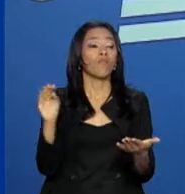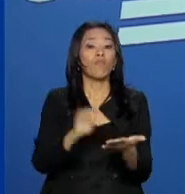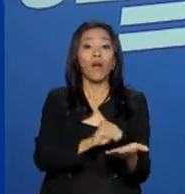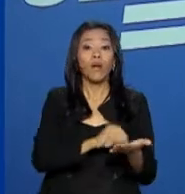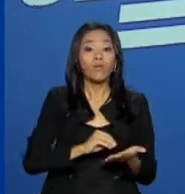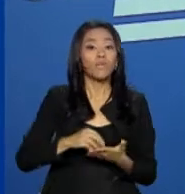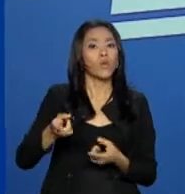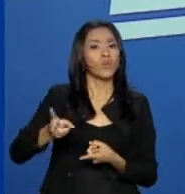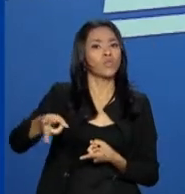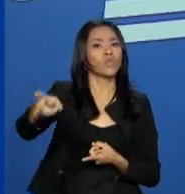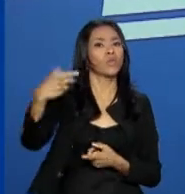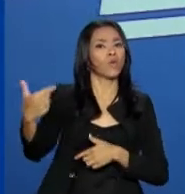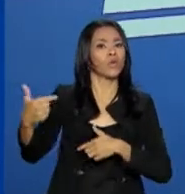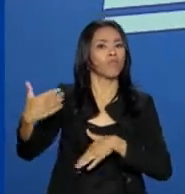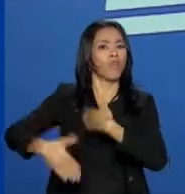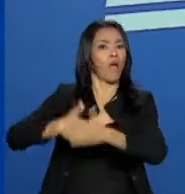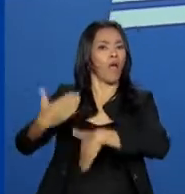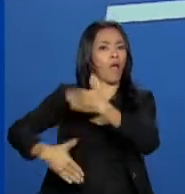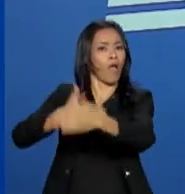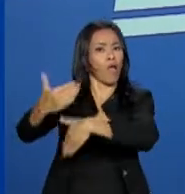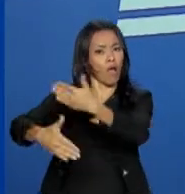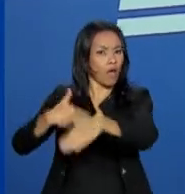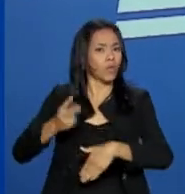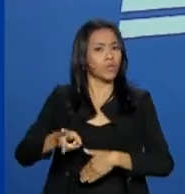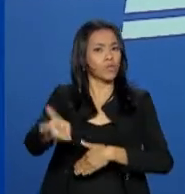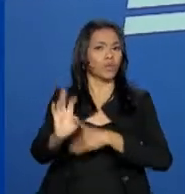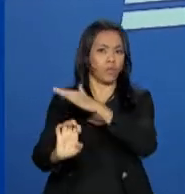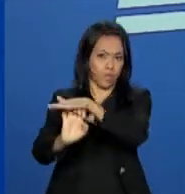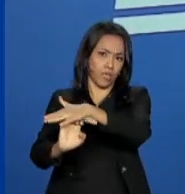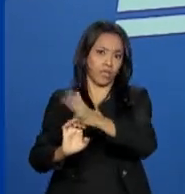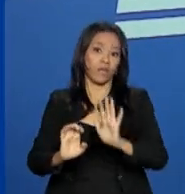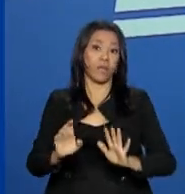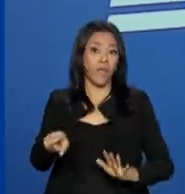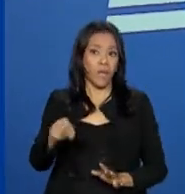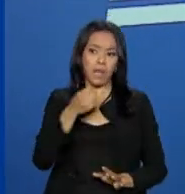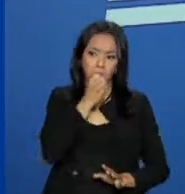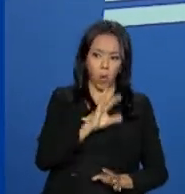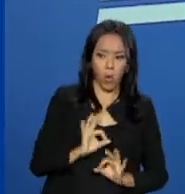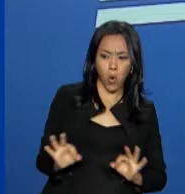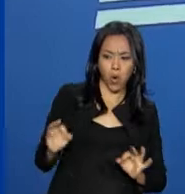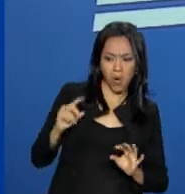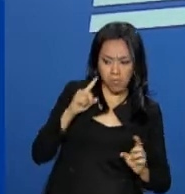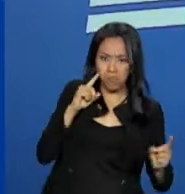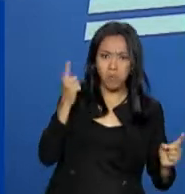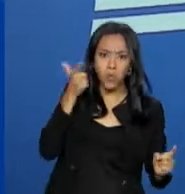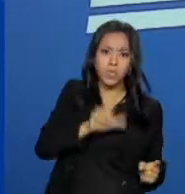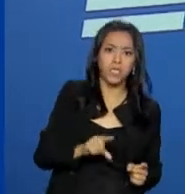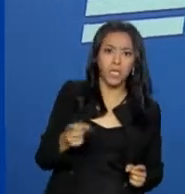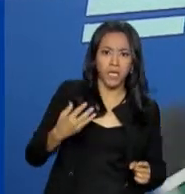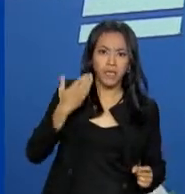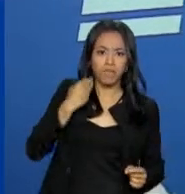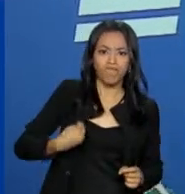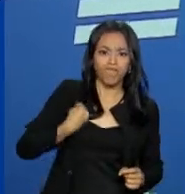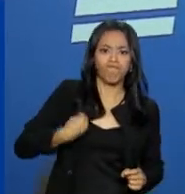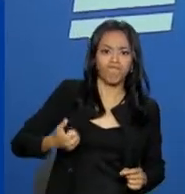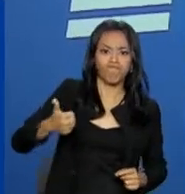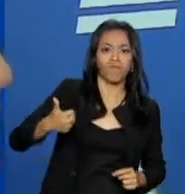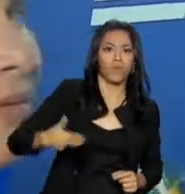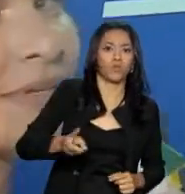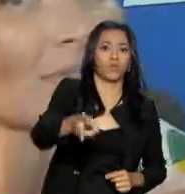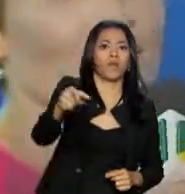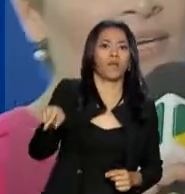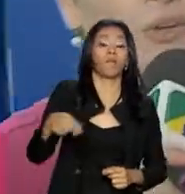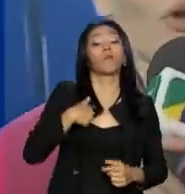seu processo produtivo e está à frente de seus concorrentes. Ou seja, ela é competitiva, mantém sua lucratividade e a sua sobrevivência. Tá certo, muito obrigada